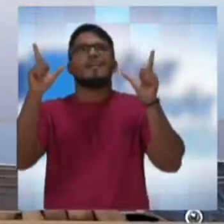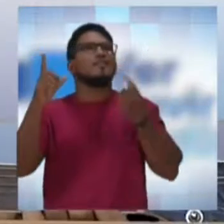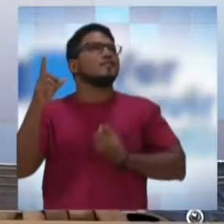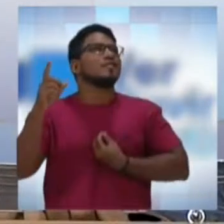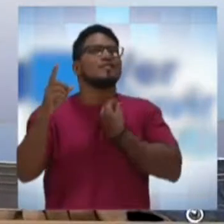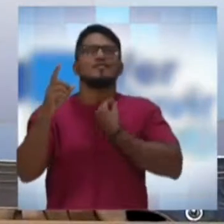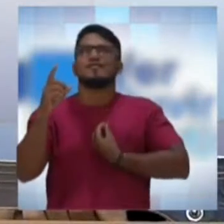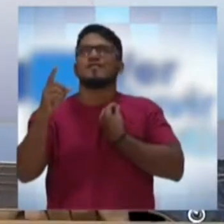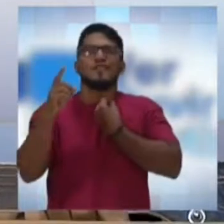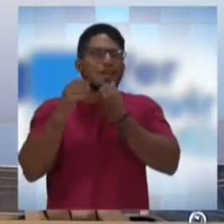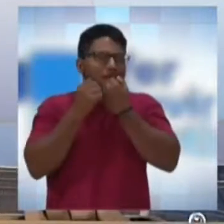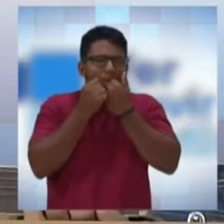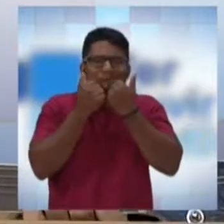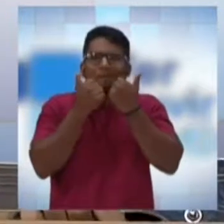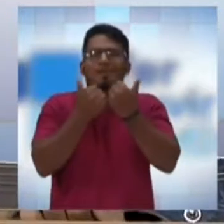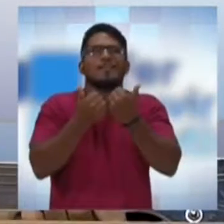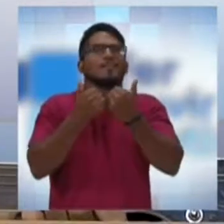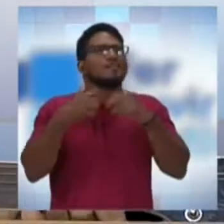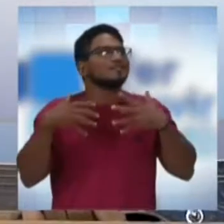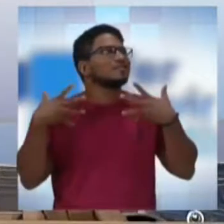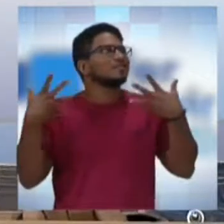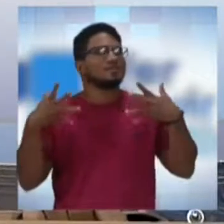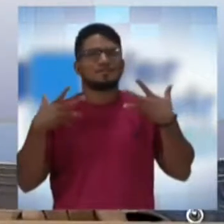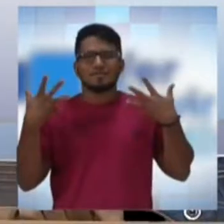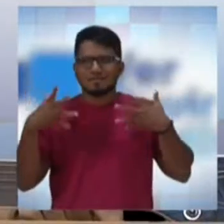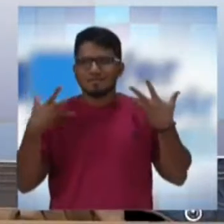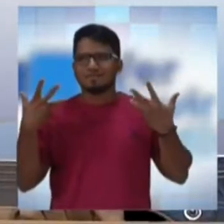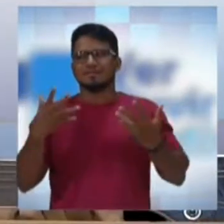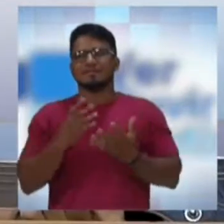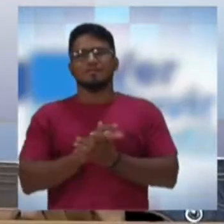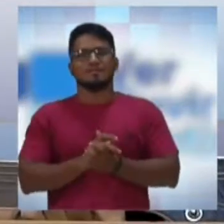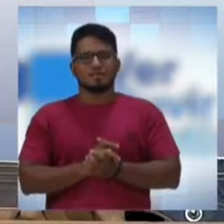pra vida. Ai, ai,